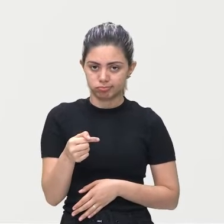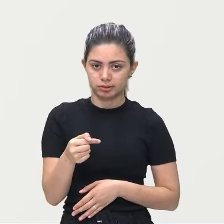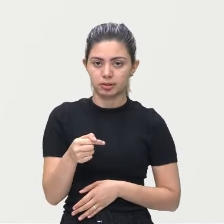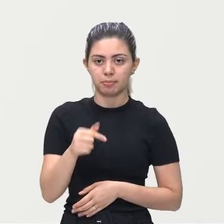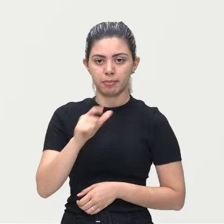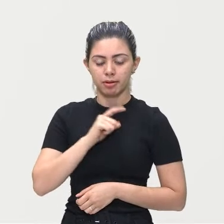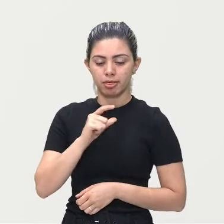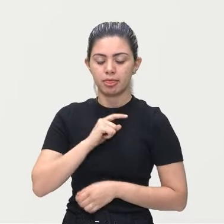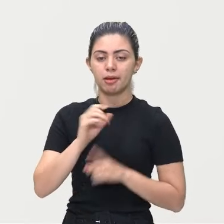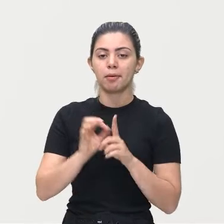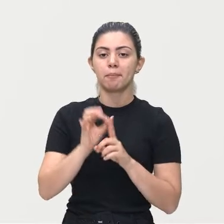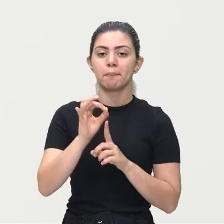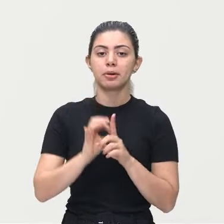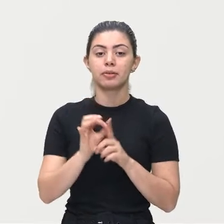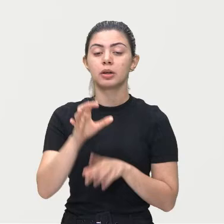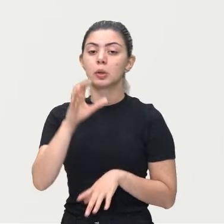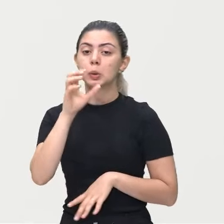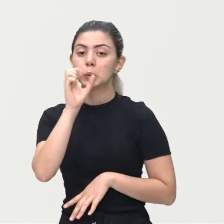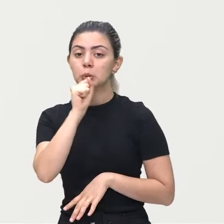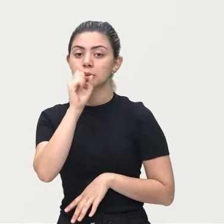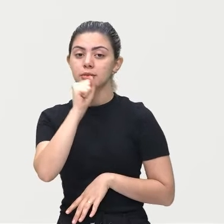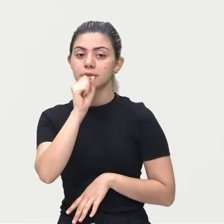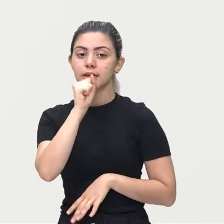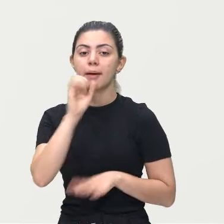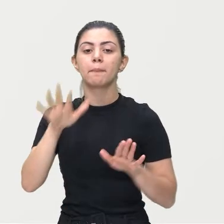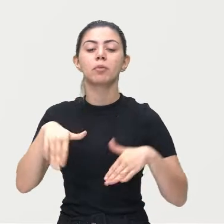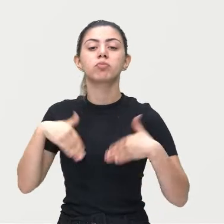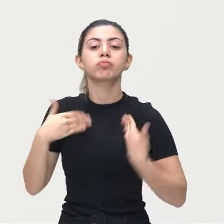para a temperatura no sábado,